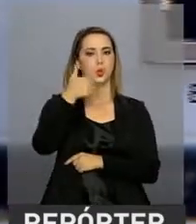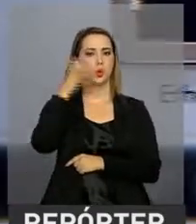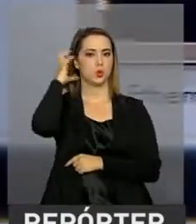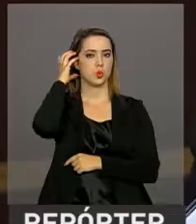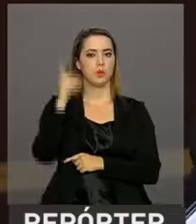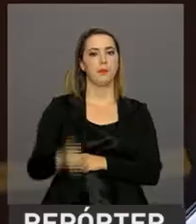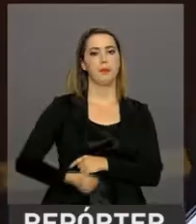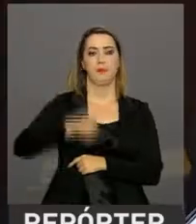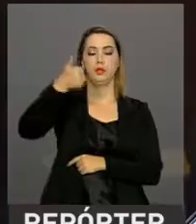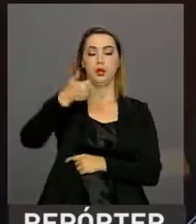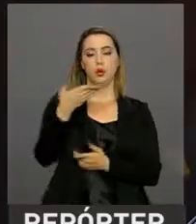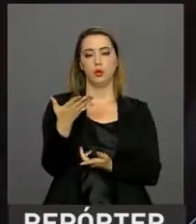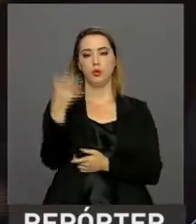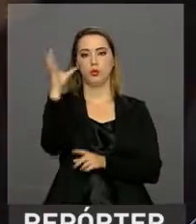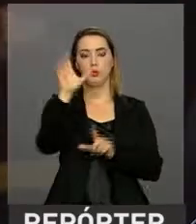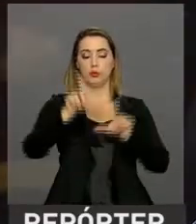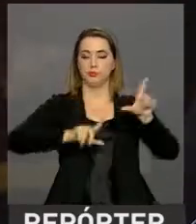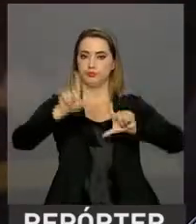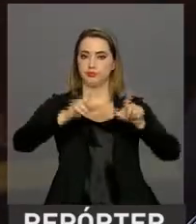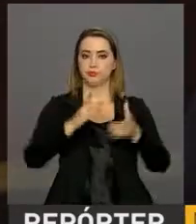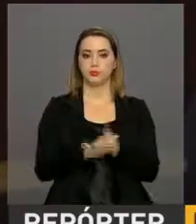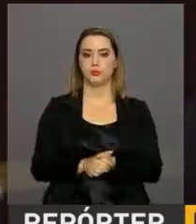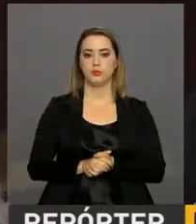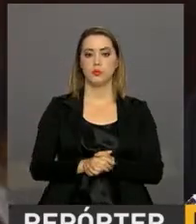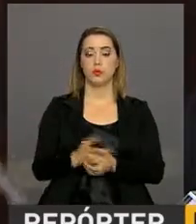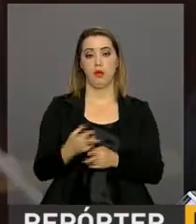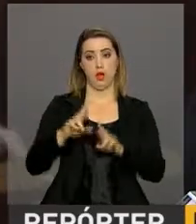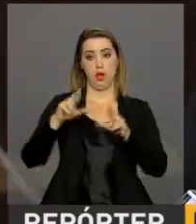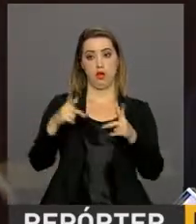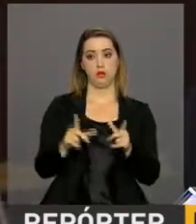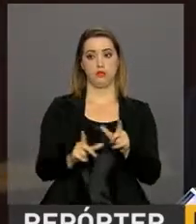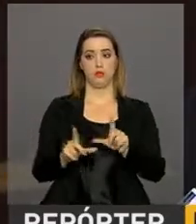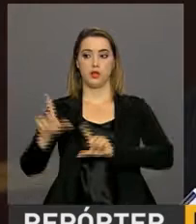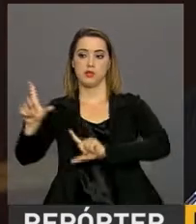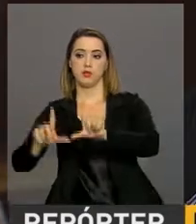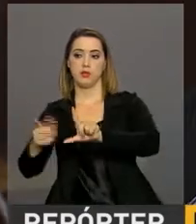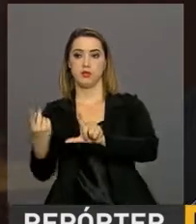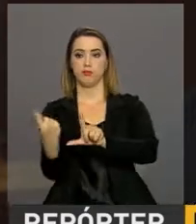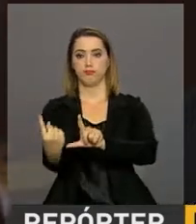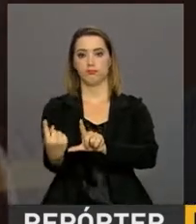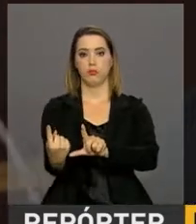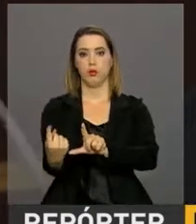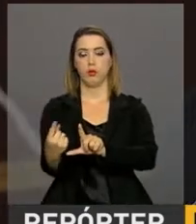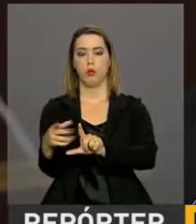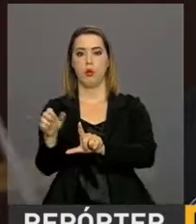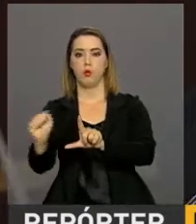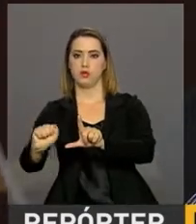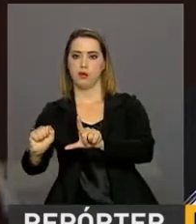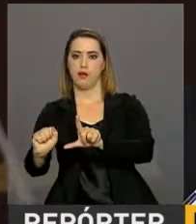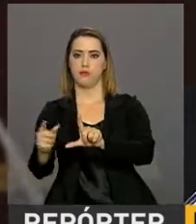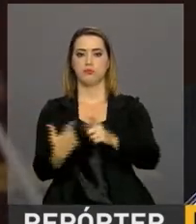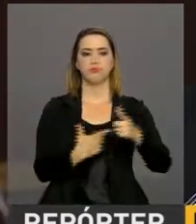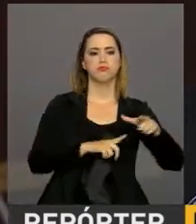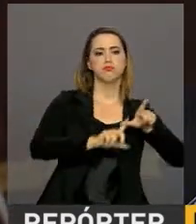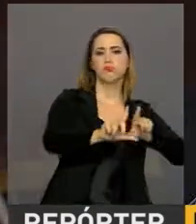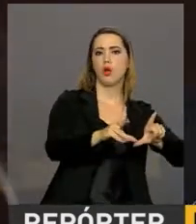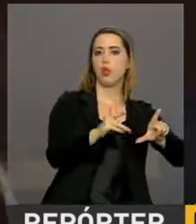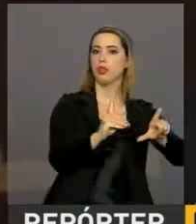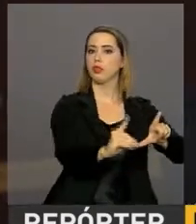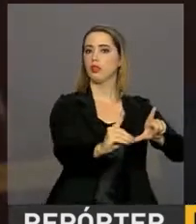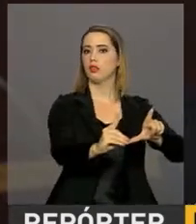de imagem a diferença entre uma imagem a outra se você vê um televisor é ligado ao lado do outro é